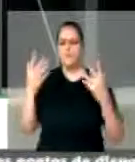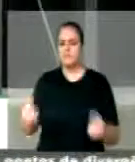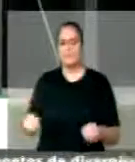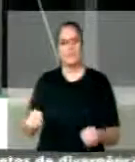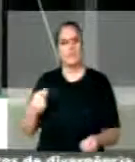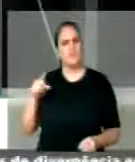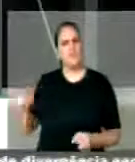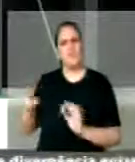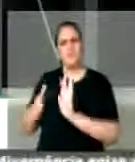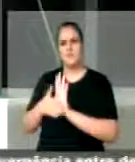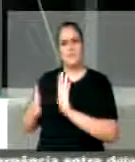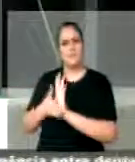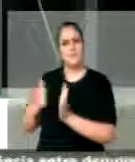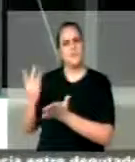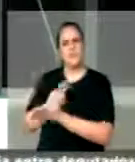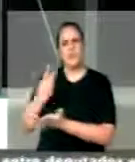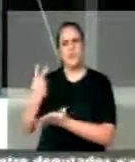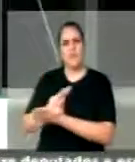essa